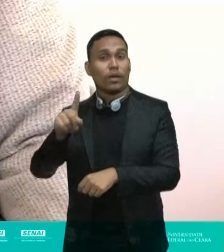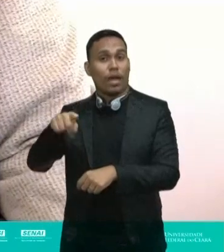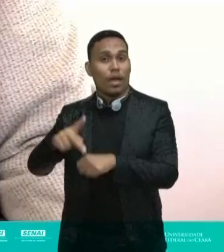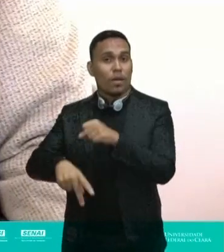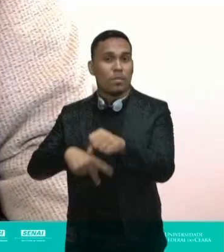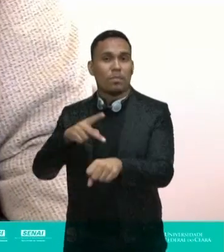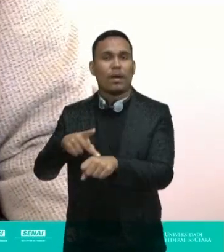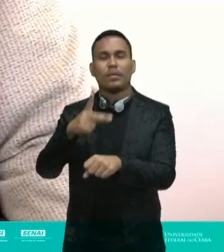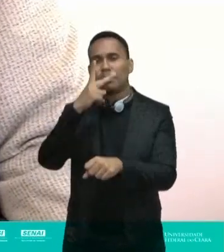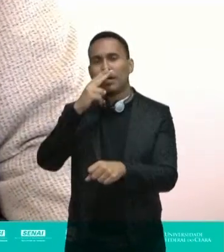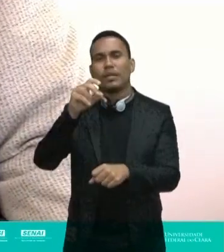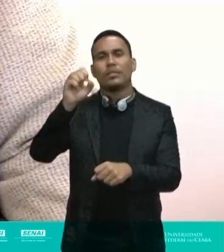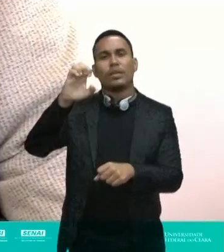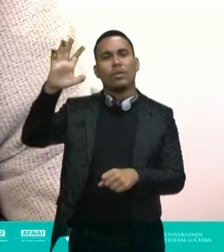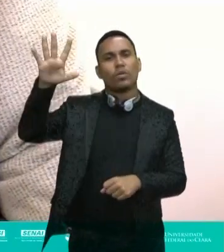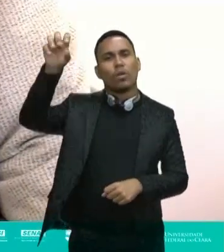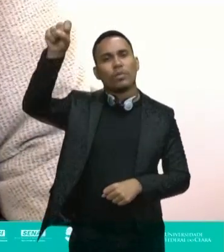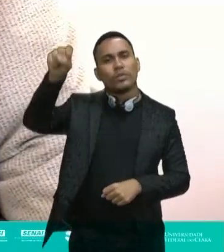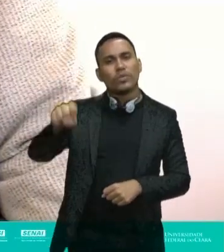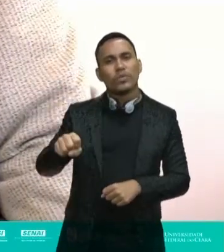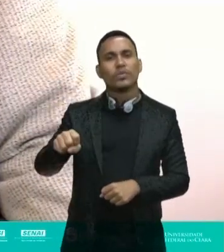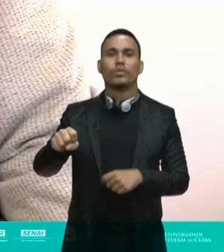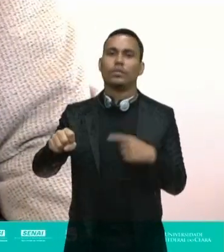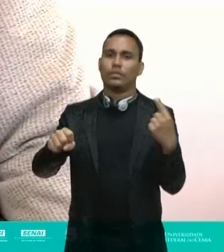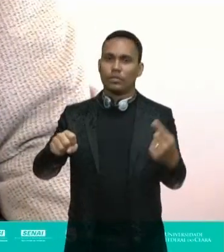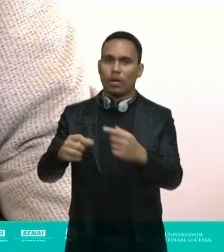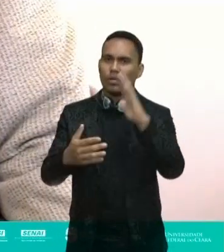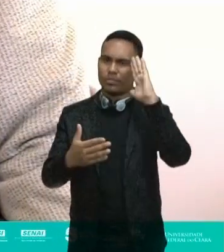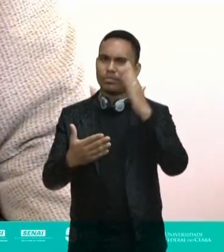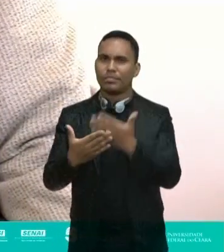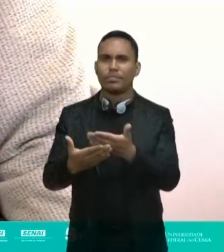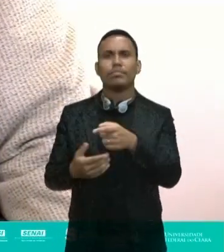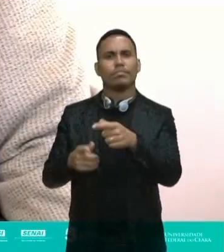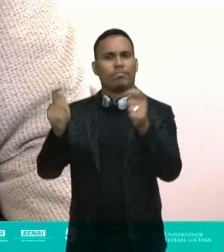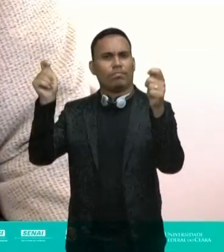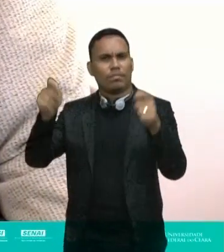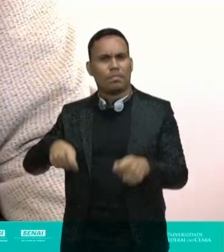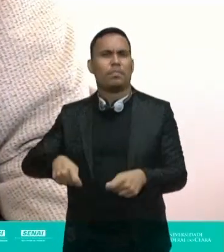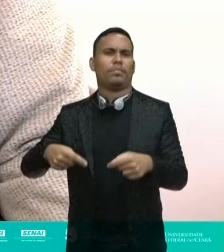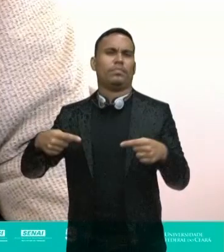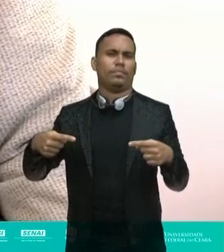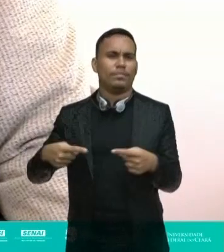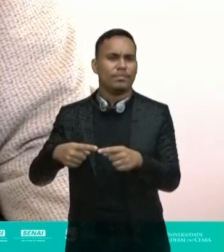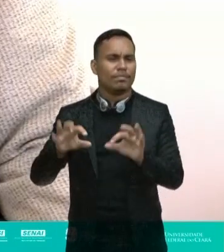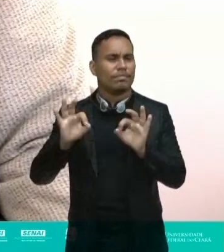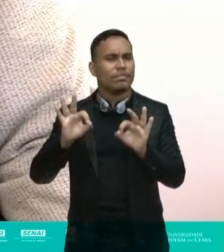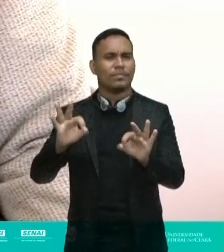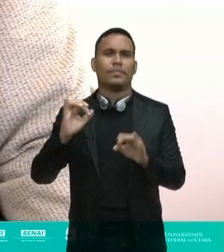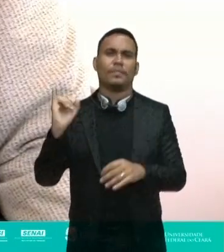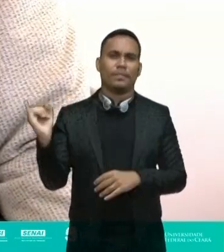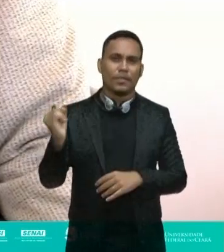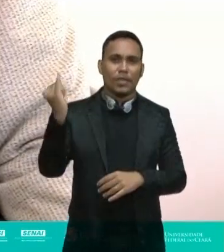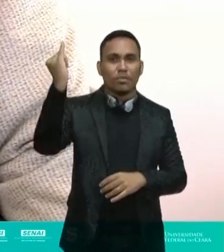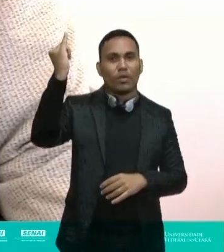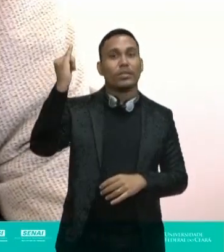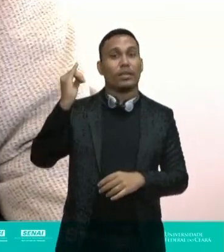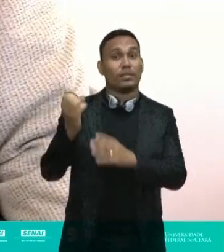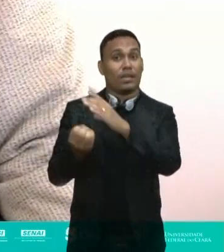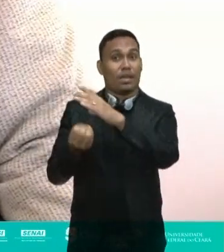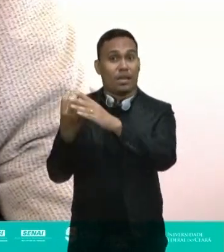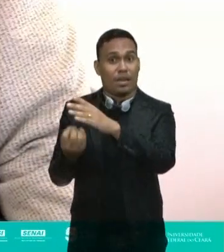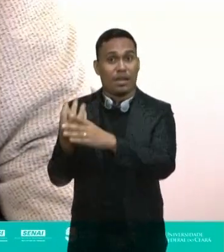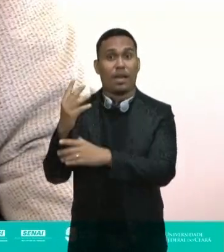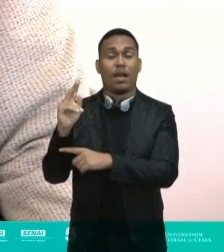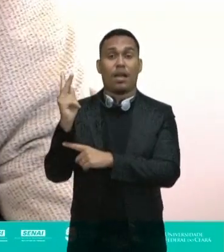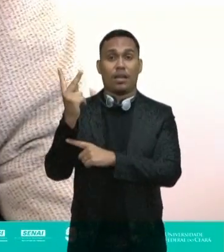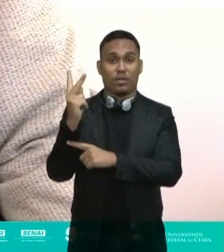da Europa, acreditamos que podemos desempenhar um papel-chave para impulsionar a ampla utilização do hidrogênio de